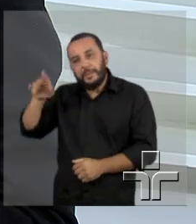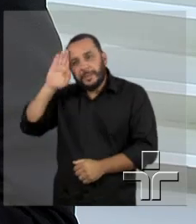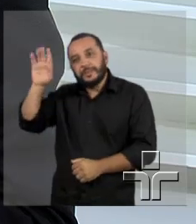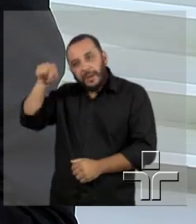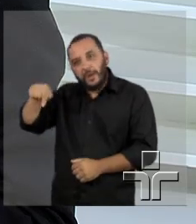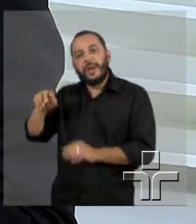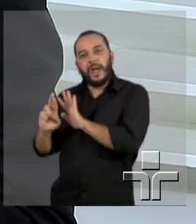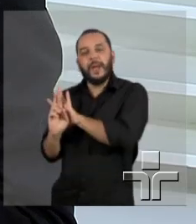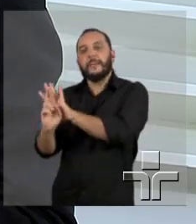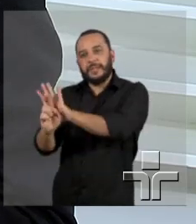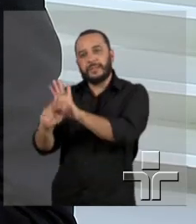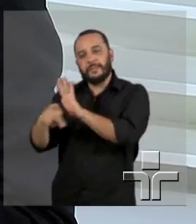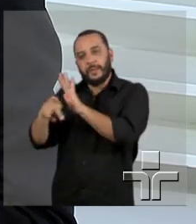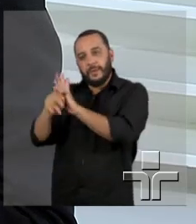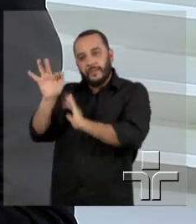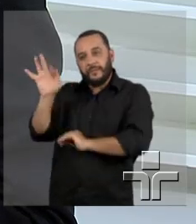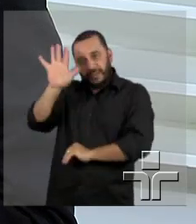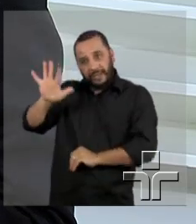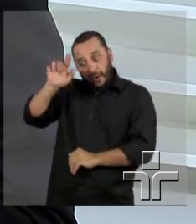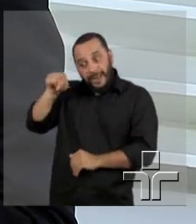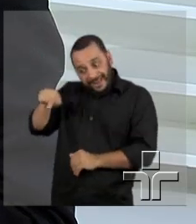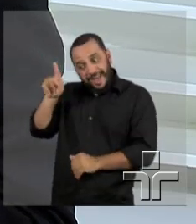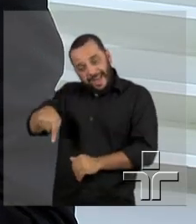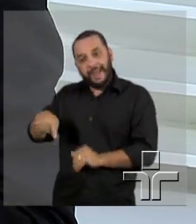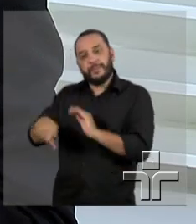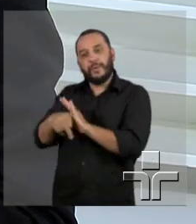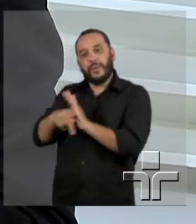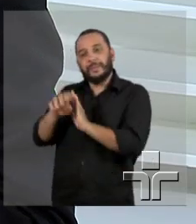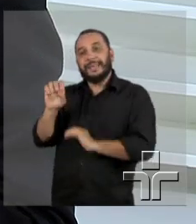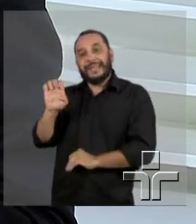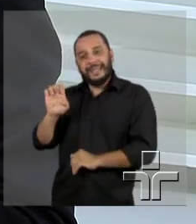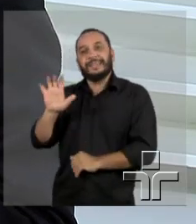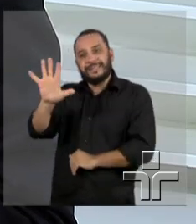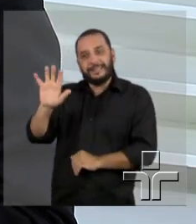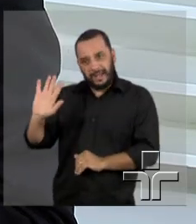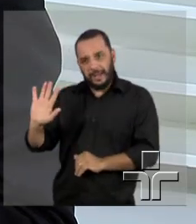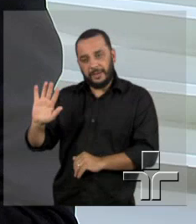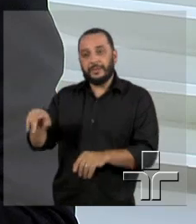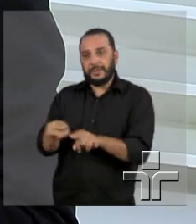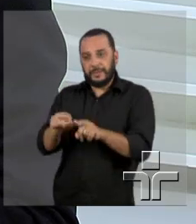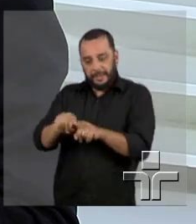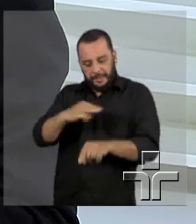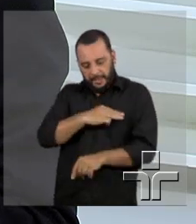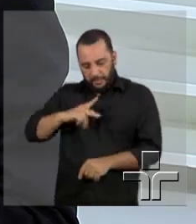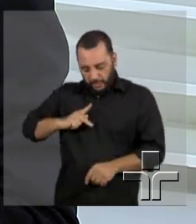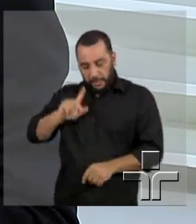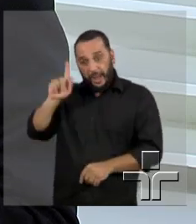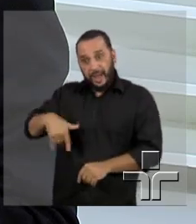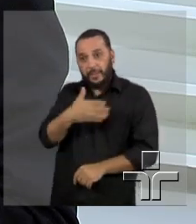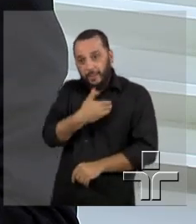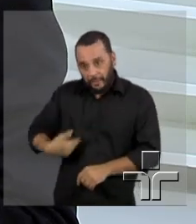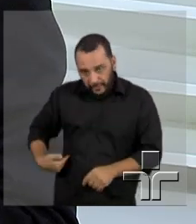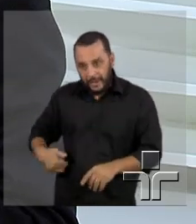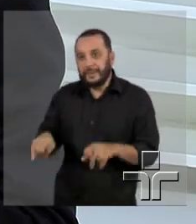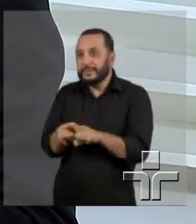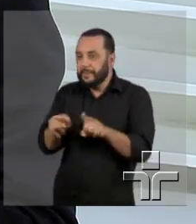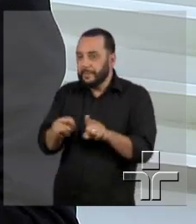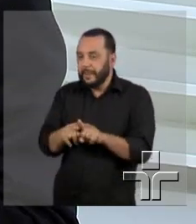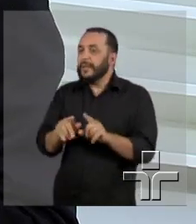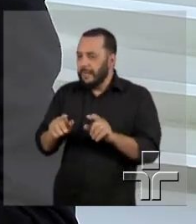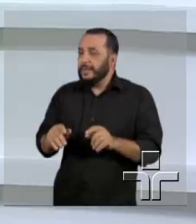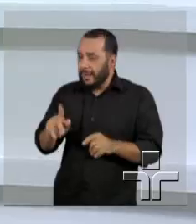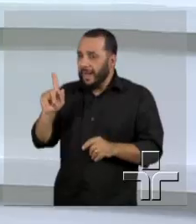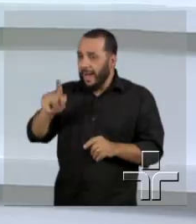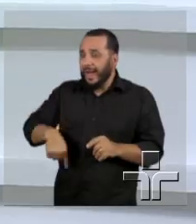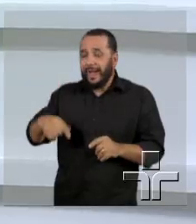União. Ela é órgão de Estado. A Defensoria Pública é órgão de Estado. O Ministério Público é órgão de